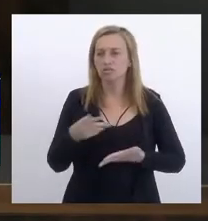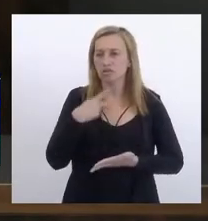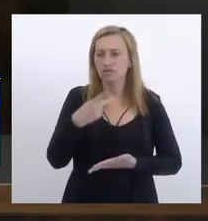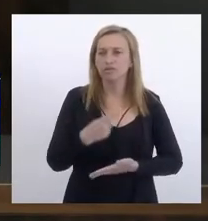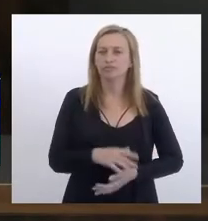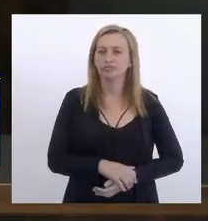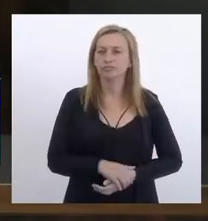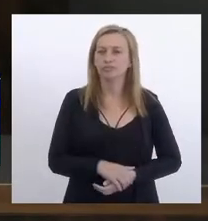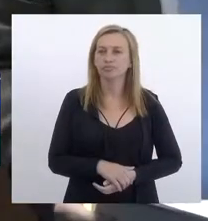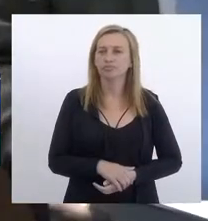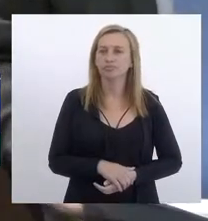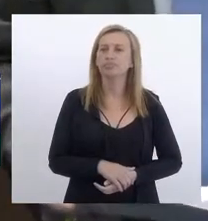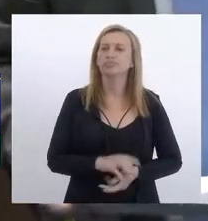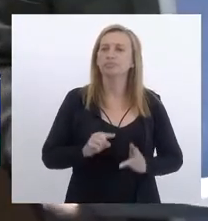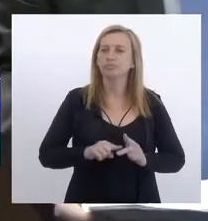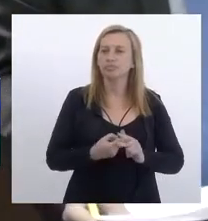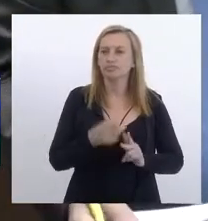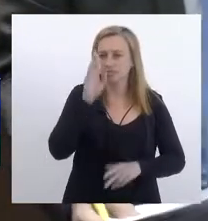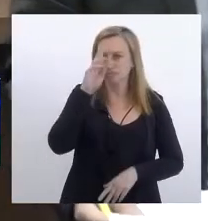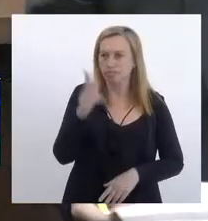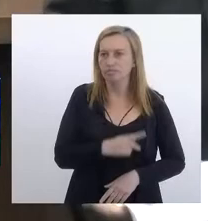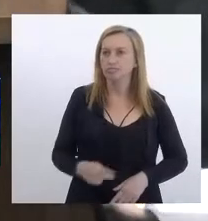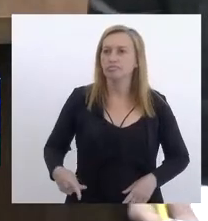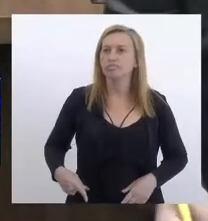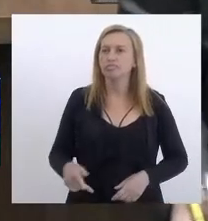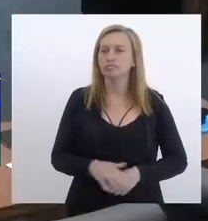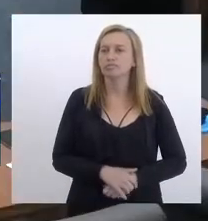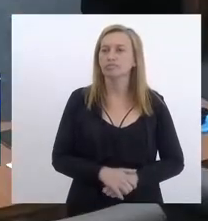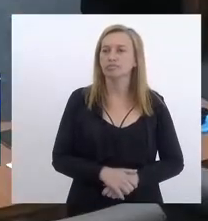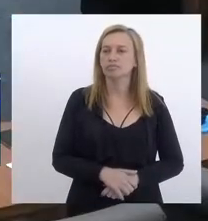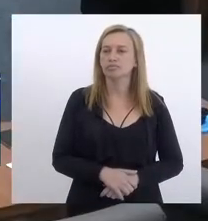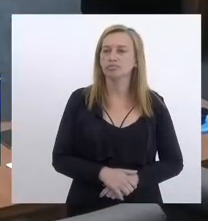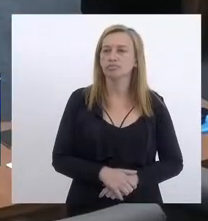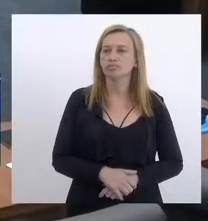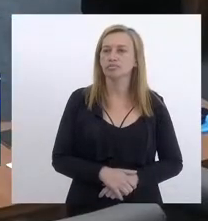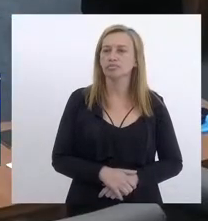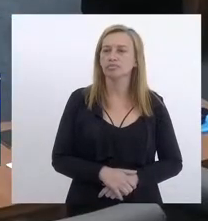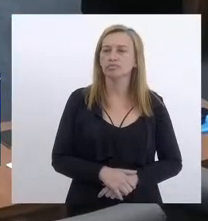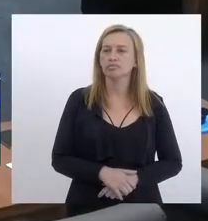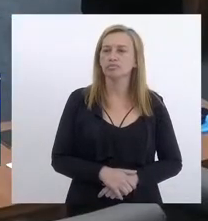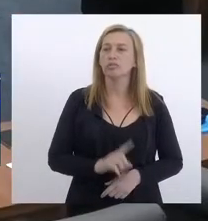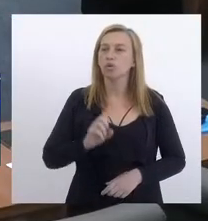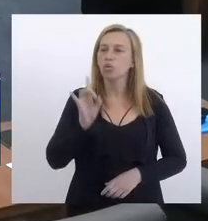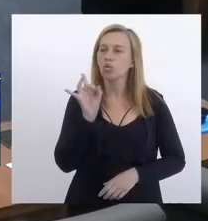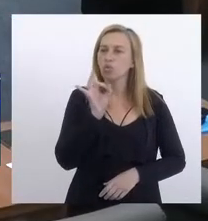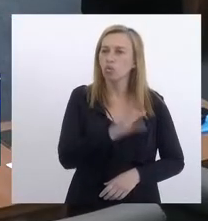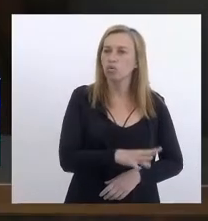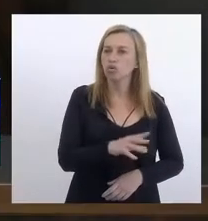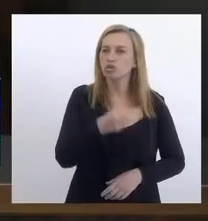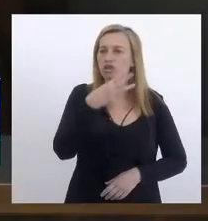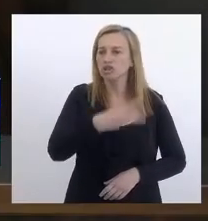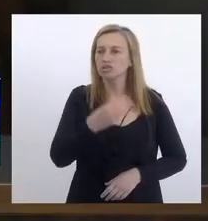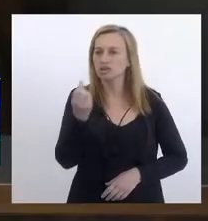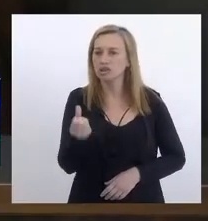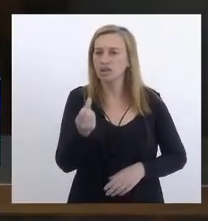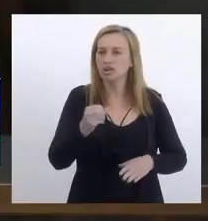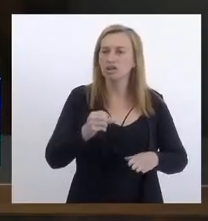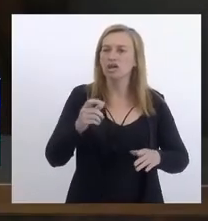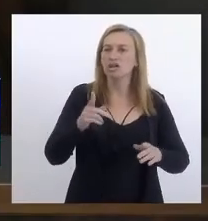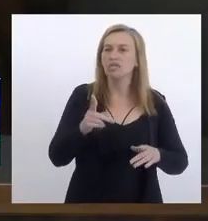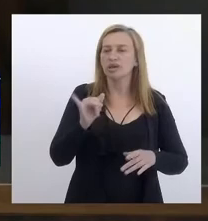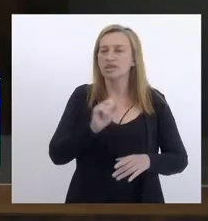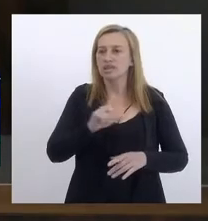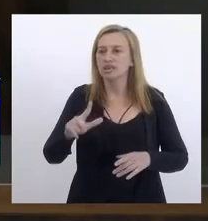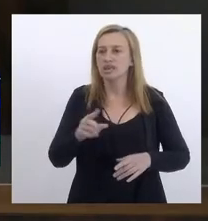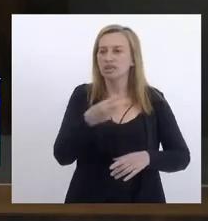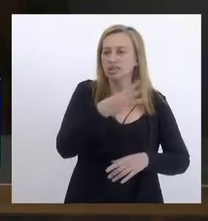parecer. Parecer pela manutenção, presidente. Agora o último, pela manutenção, 36º, veto parcial aposto ao projeto de